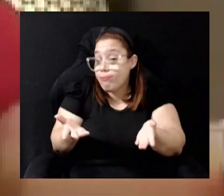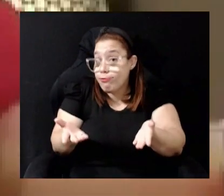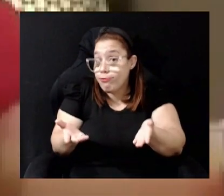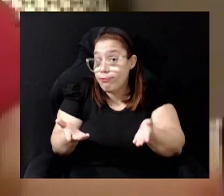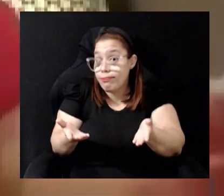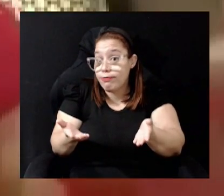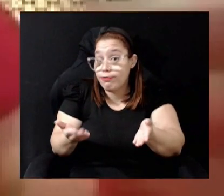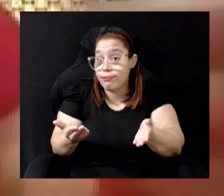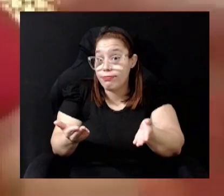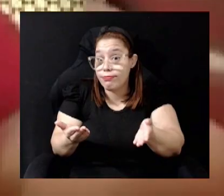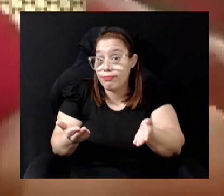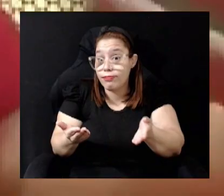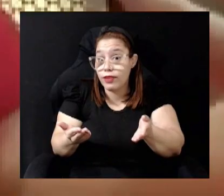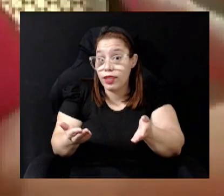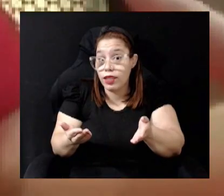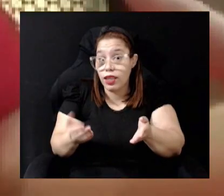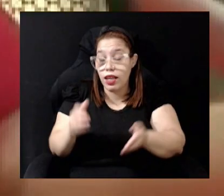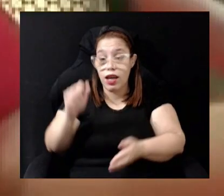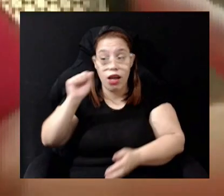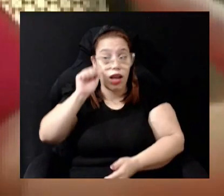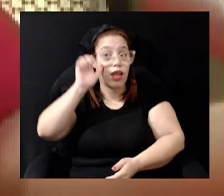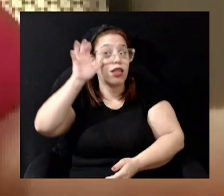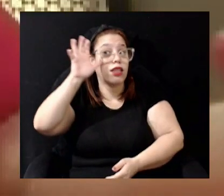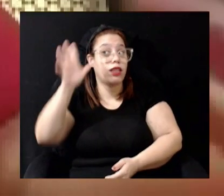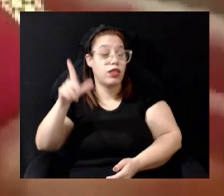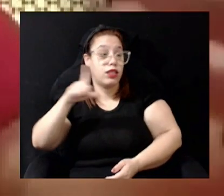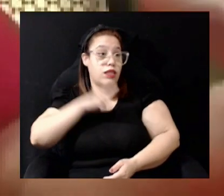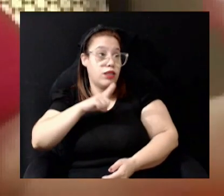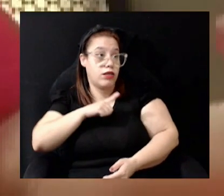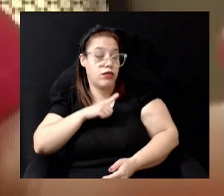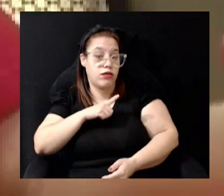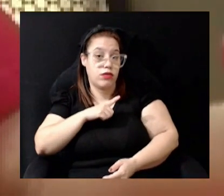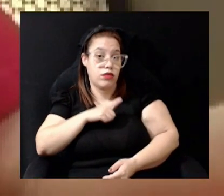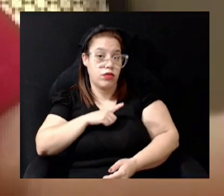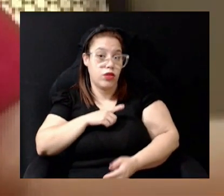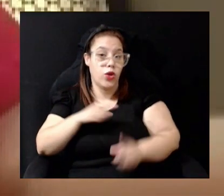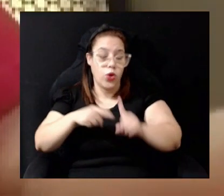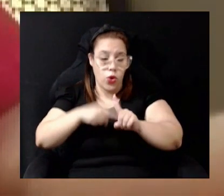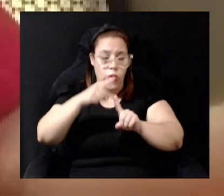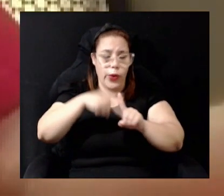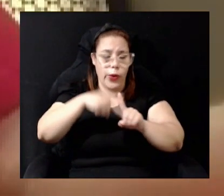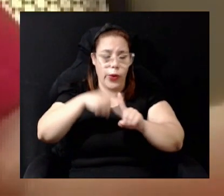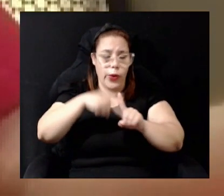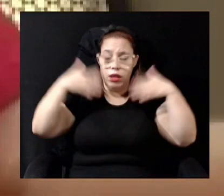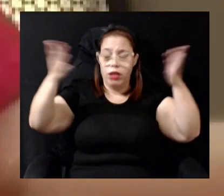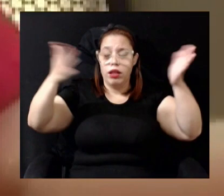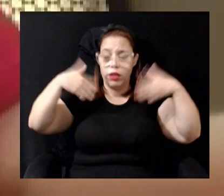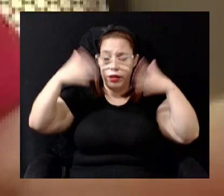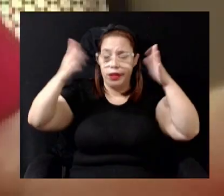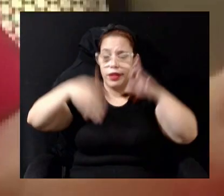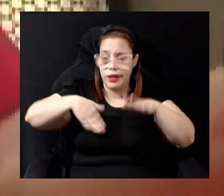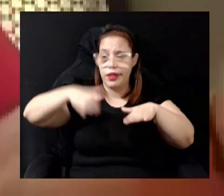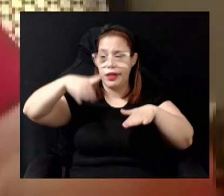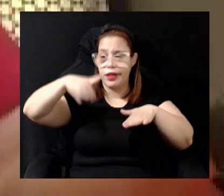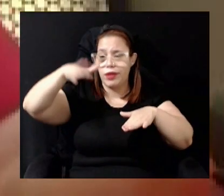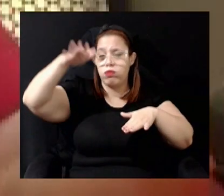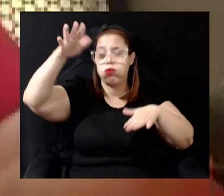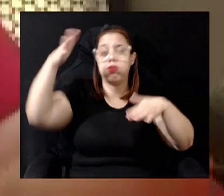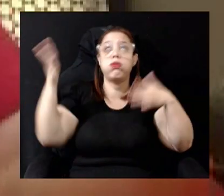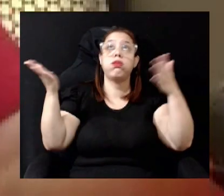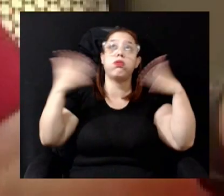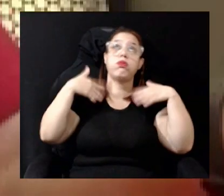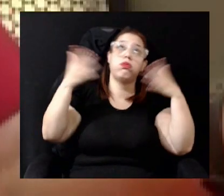né, Alexandra, é a gente ter épocas de calor, épocas de verão cada vez mais quentes. E, portanto,